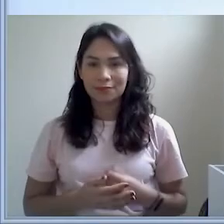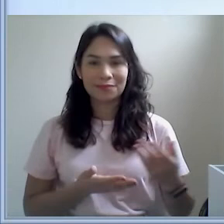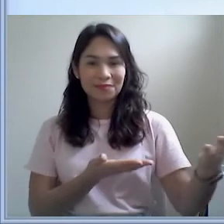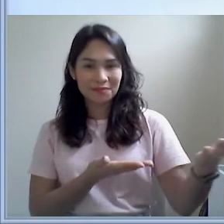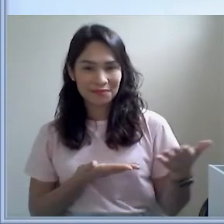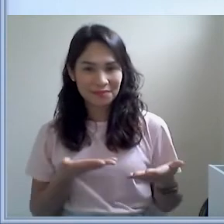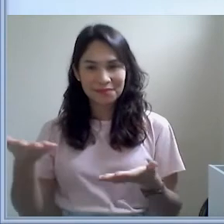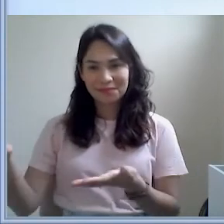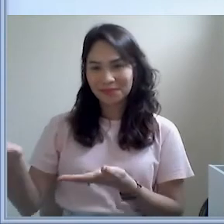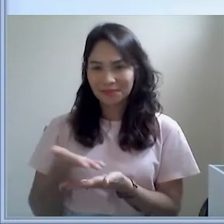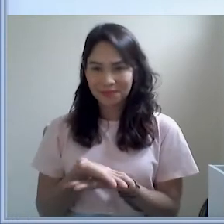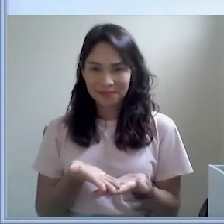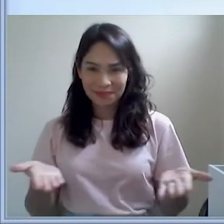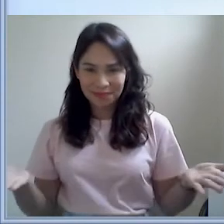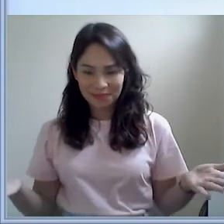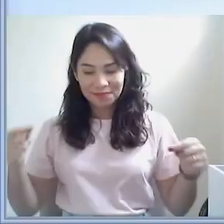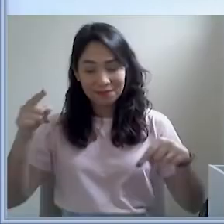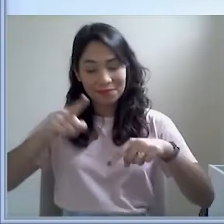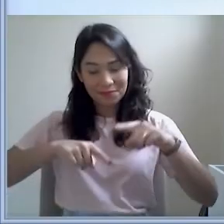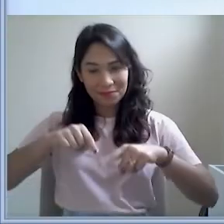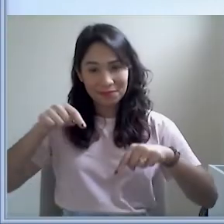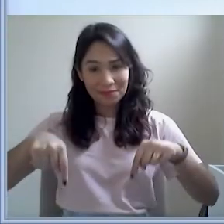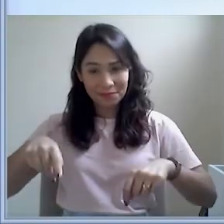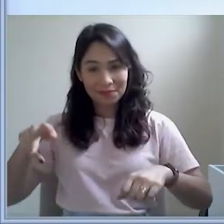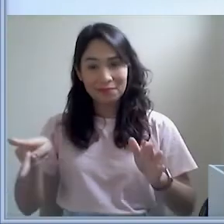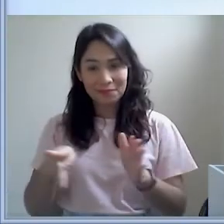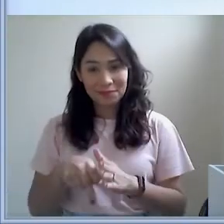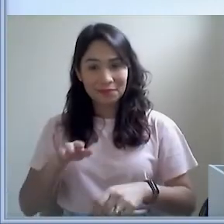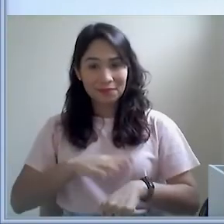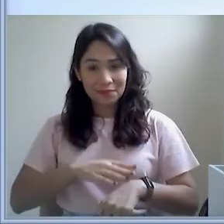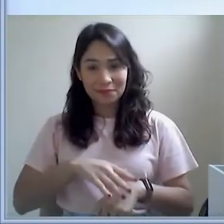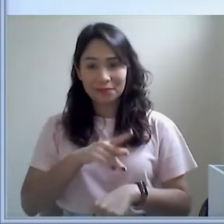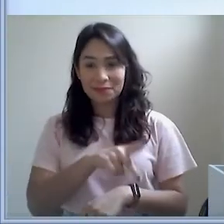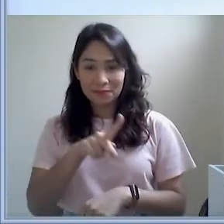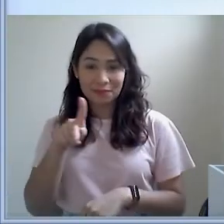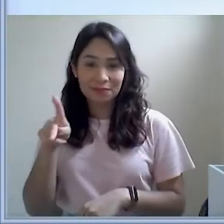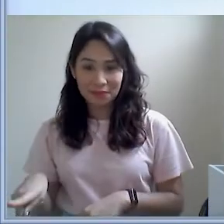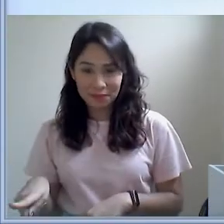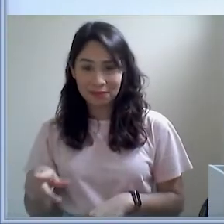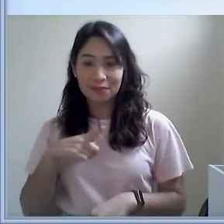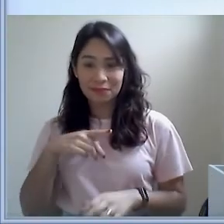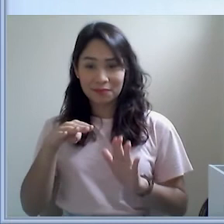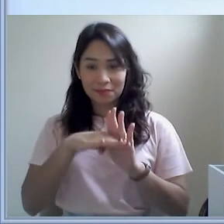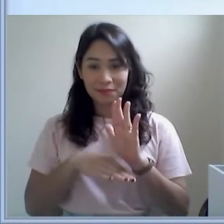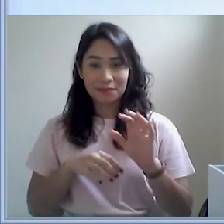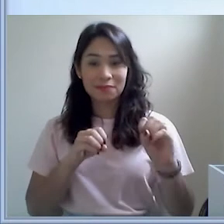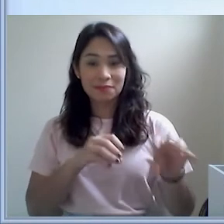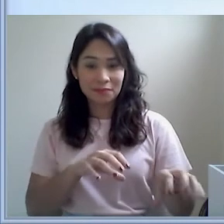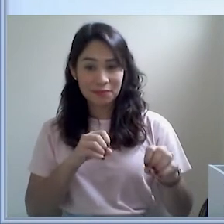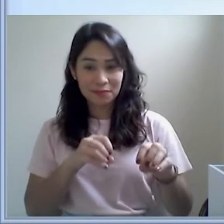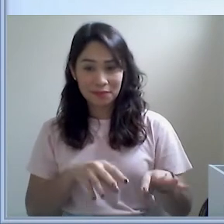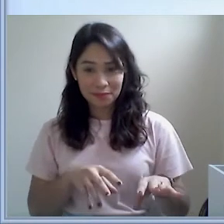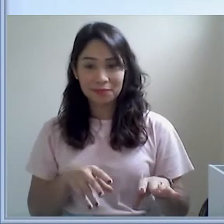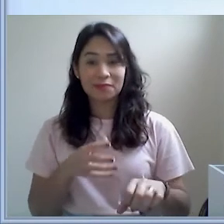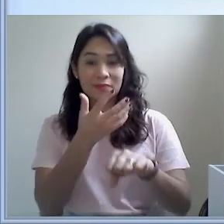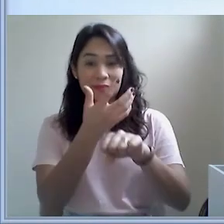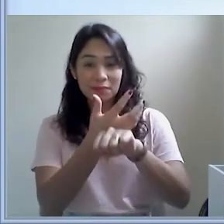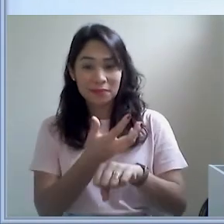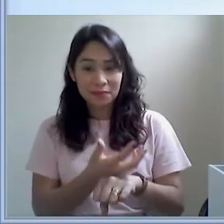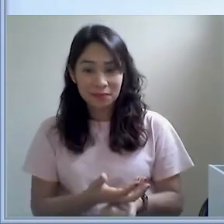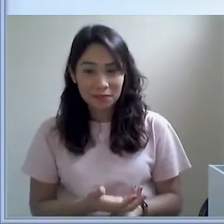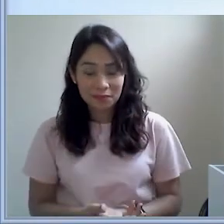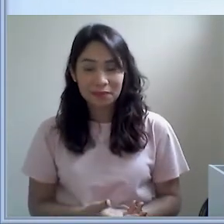Sejam todos bem-vindos. Esta é uma obra produzida pelo docente e integra os planos de ensino das disciplinas ofertadas